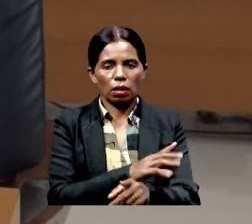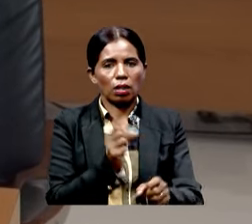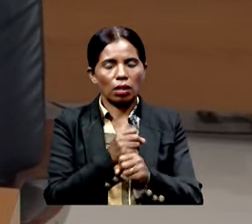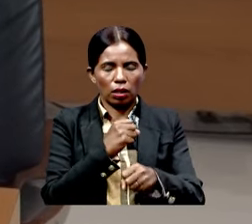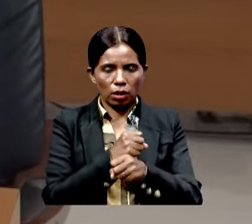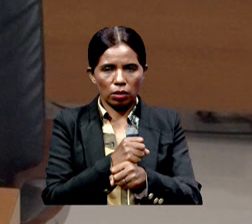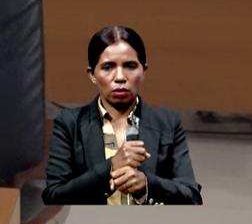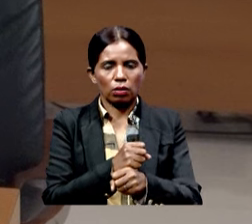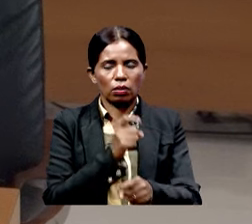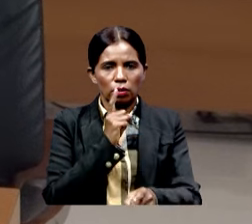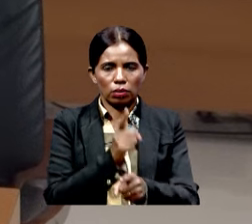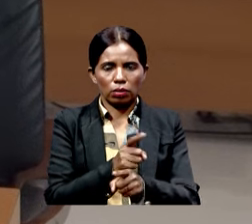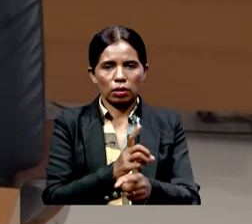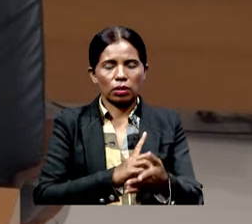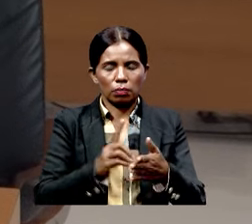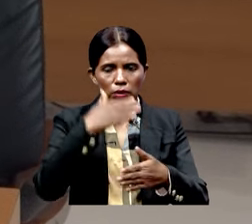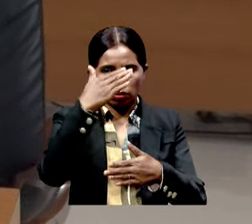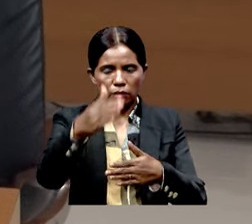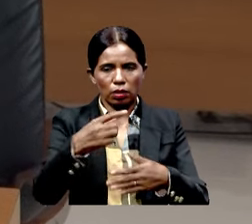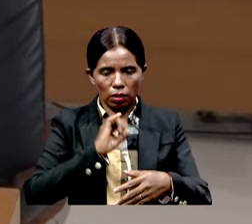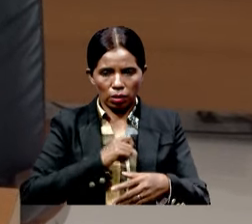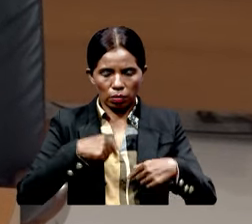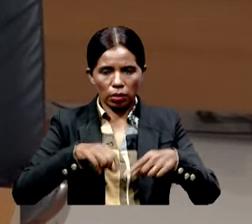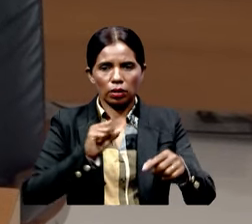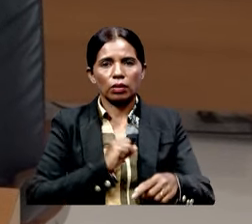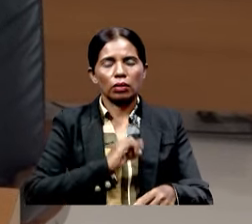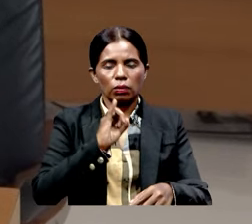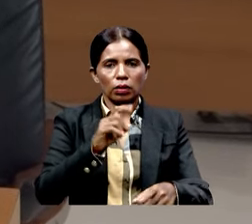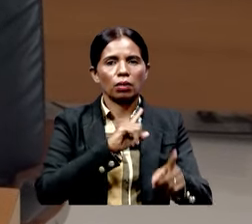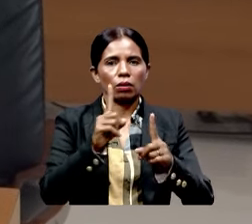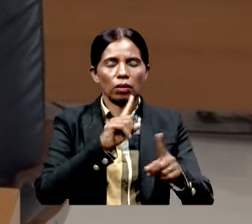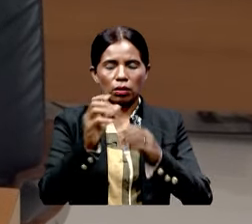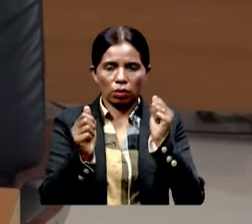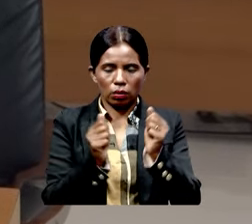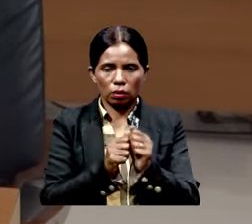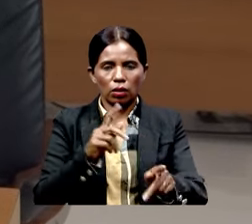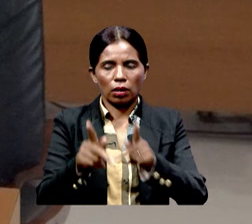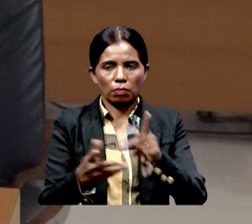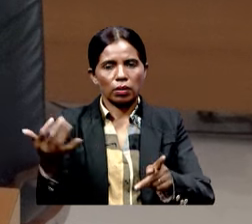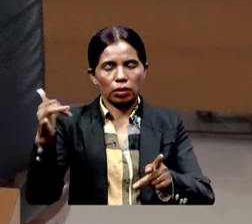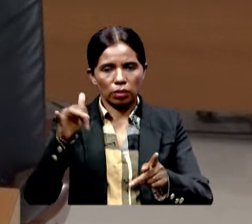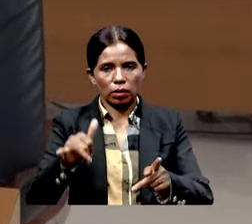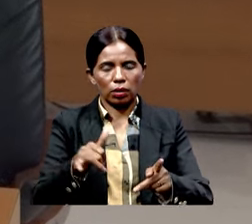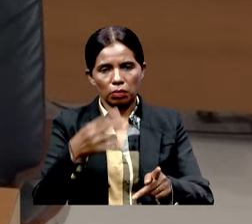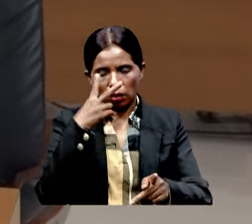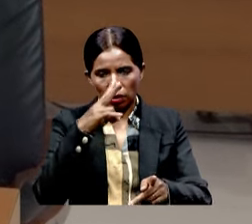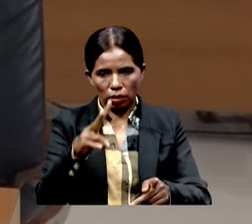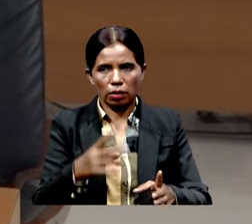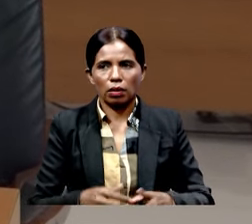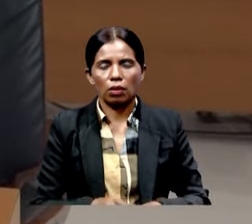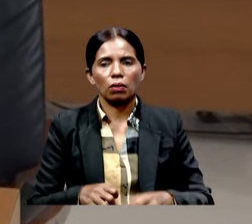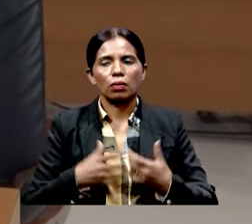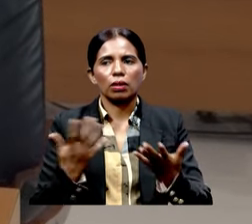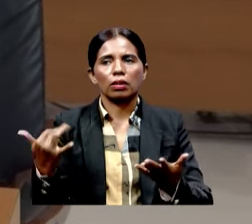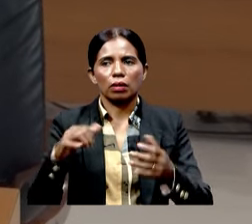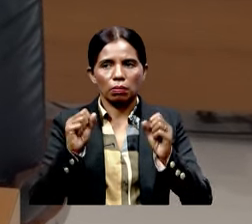semana o in house i bai suai para kulia o komendar sir na ne ba ne para re Pues así le